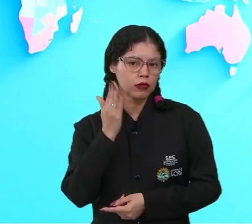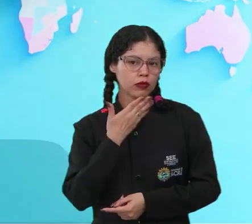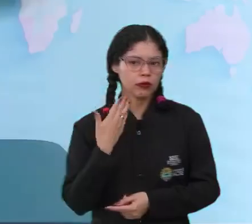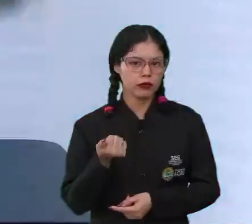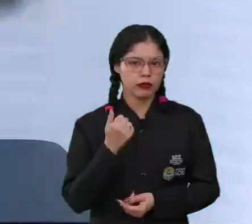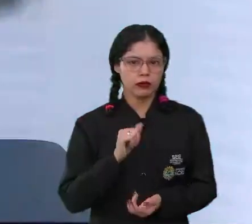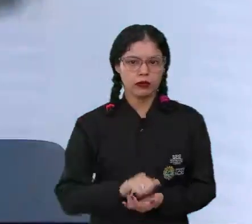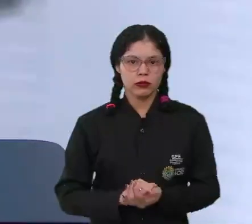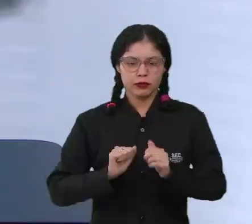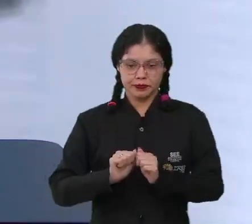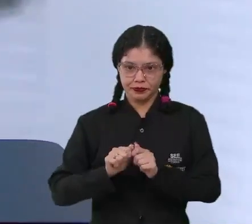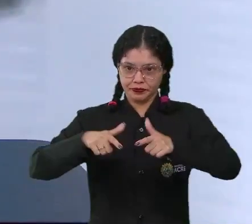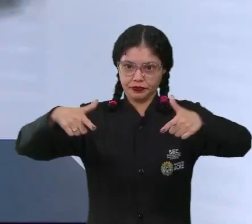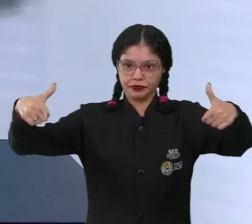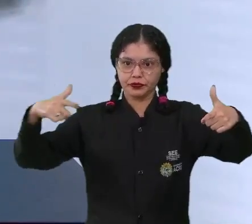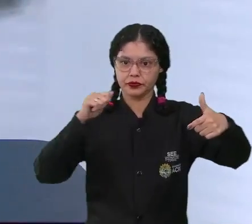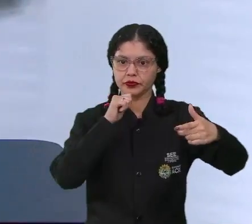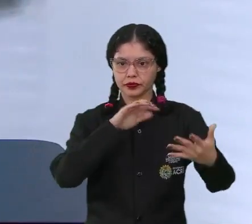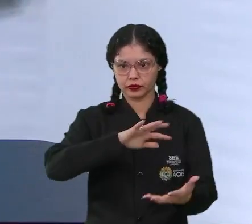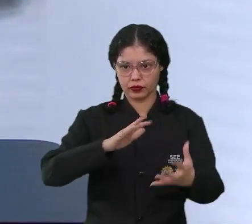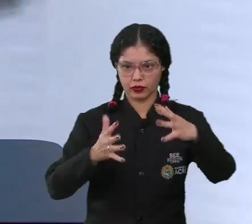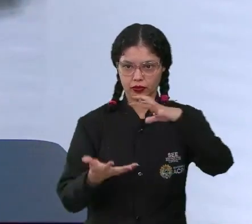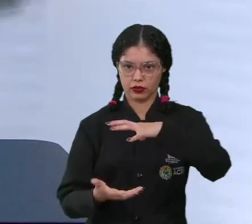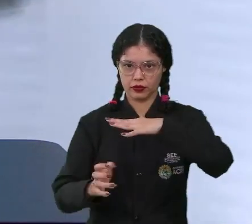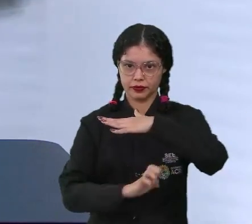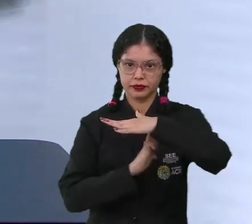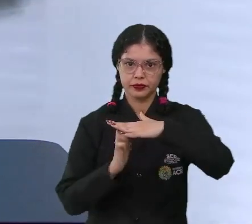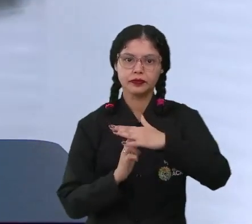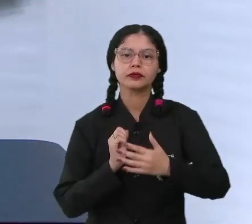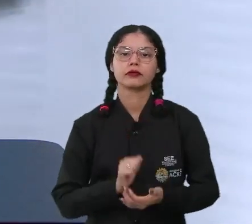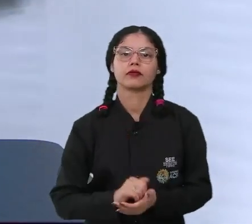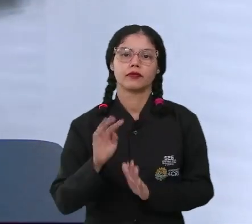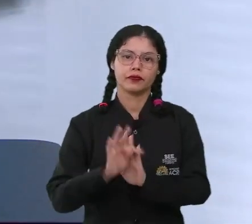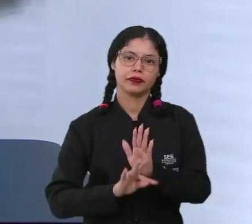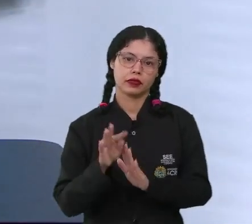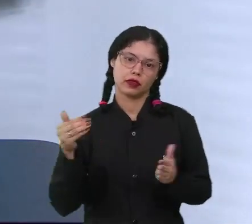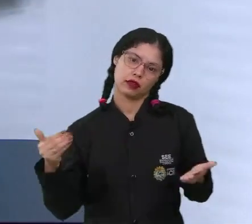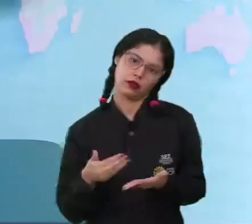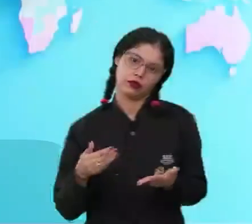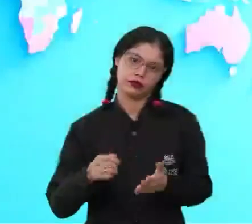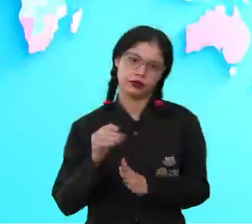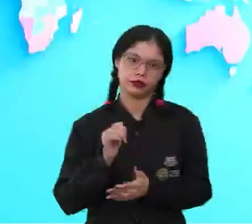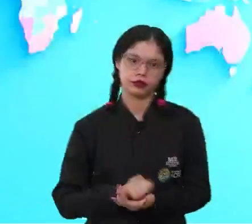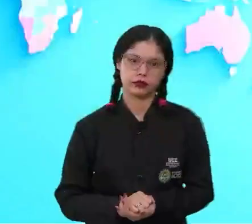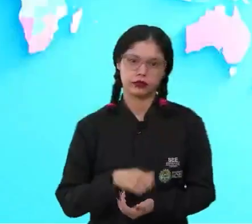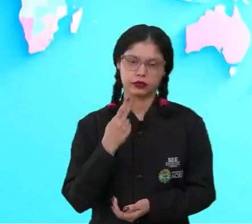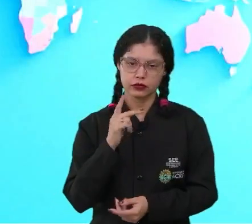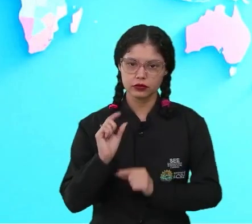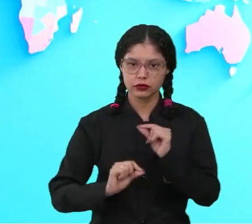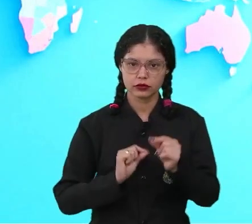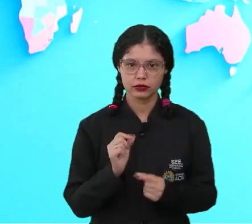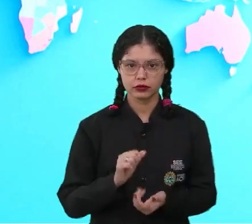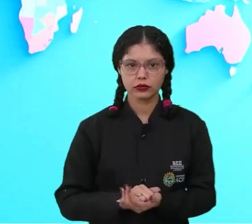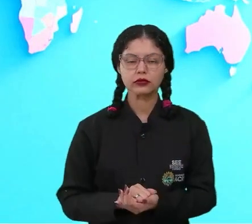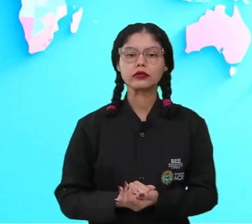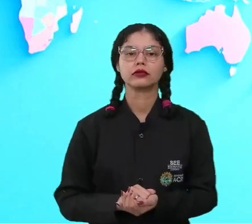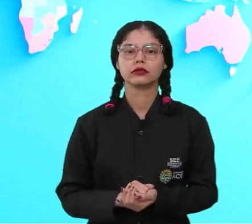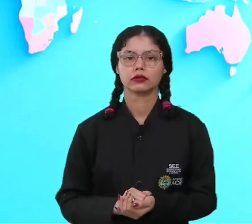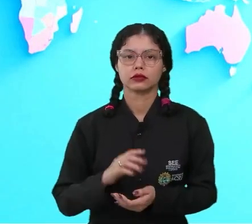mais sobre a expansão global dessas empresas. Quero ler com vocês aqui o texto que diz o seguinte: